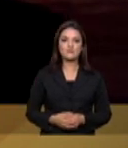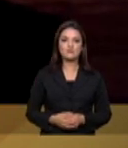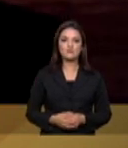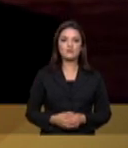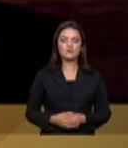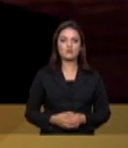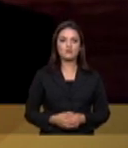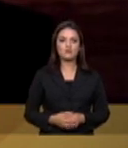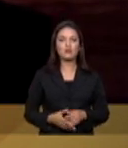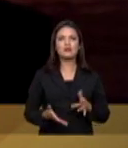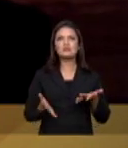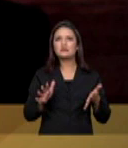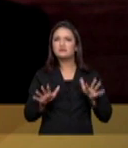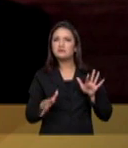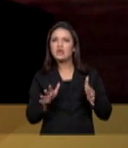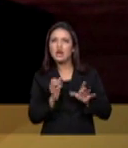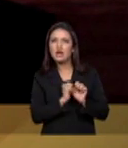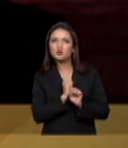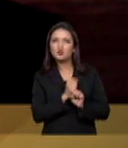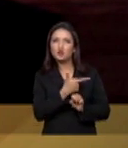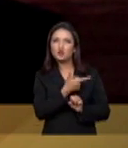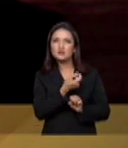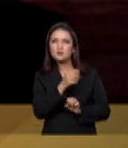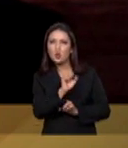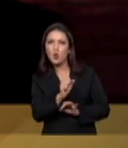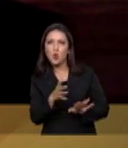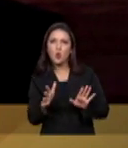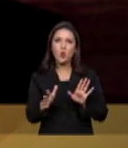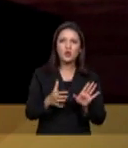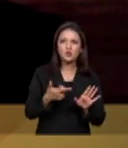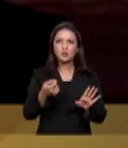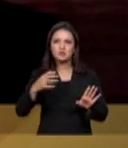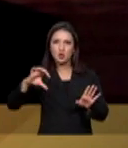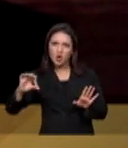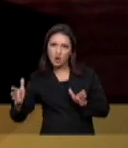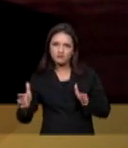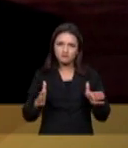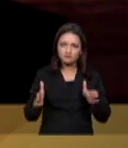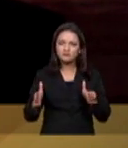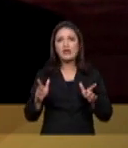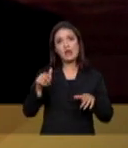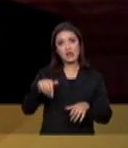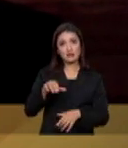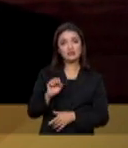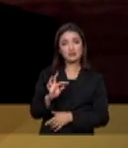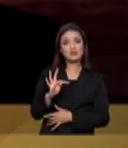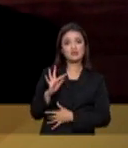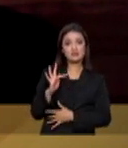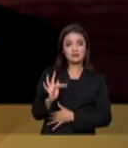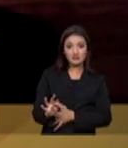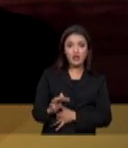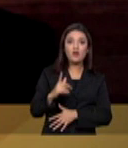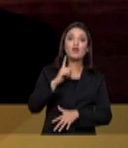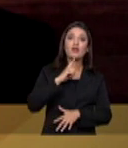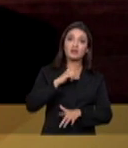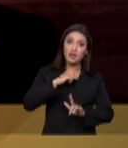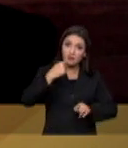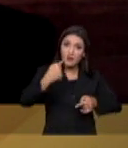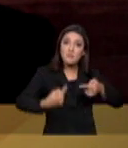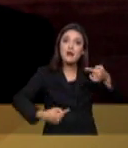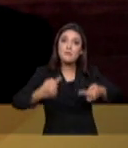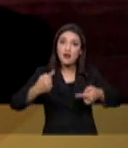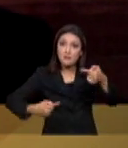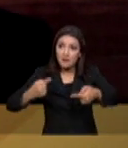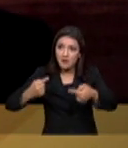em torno de 2008/2009 esse Supremo Tribunal Federal se debruçam sobre o